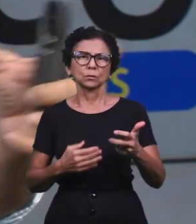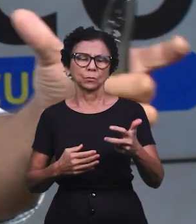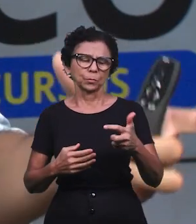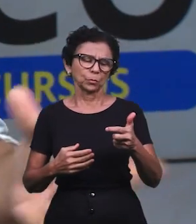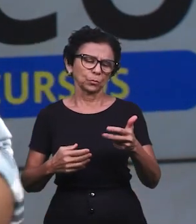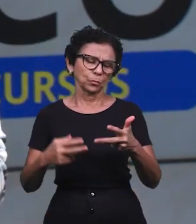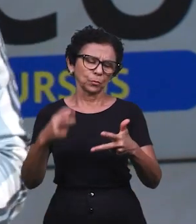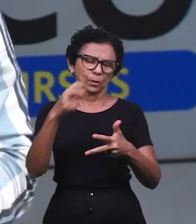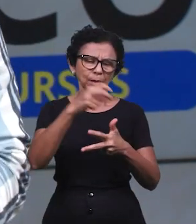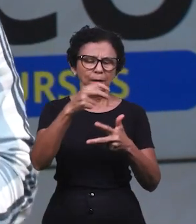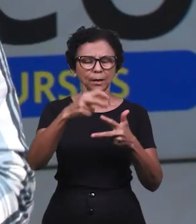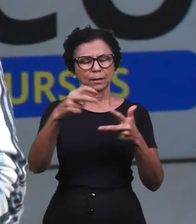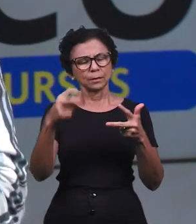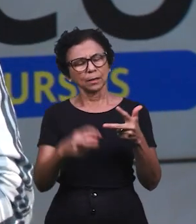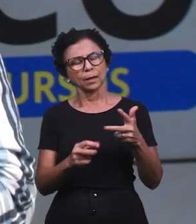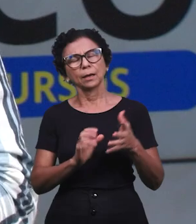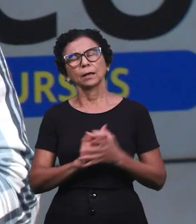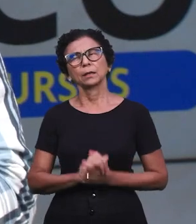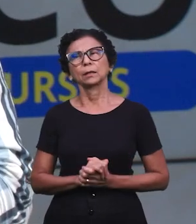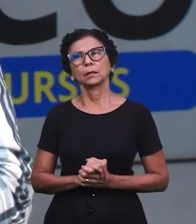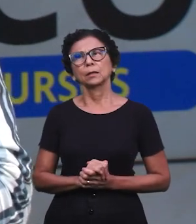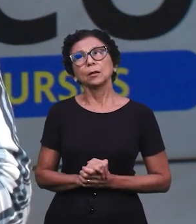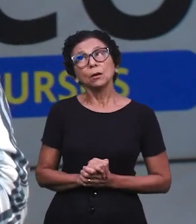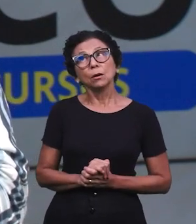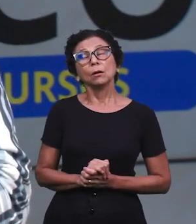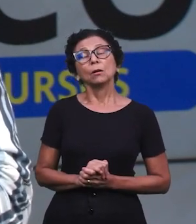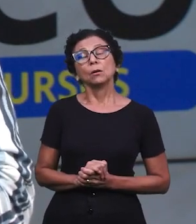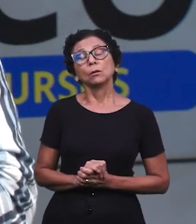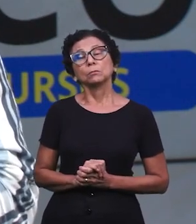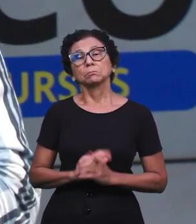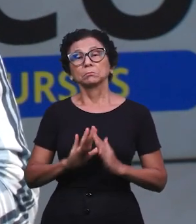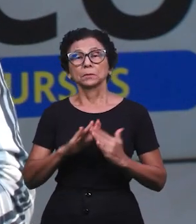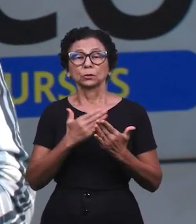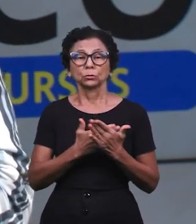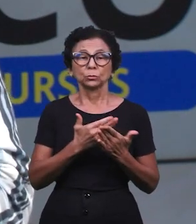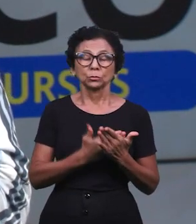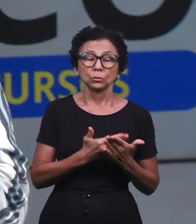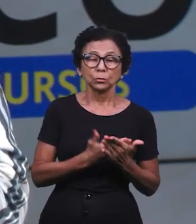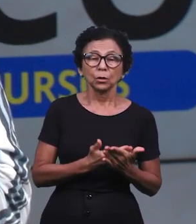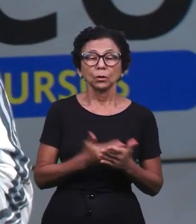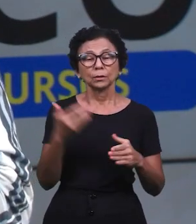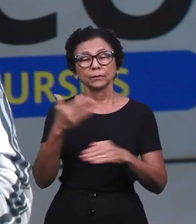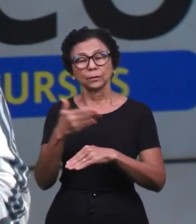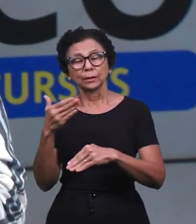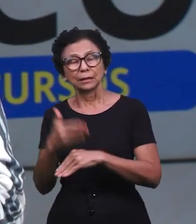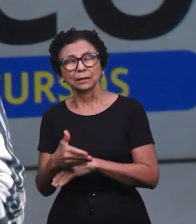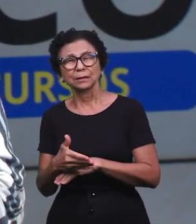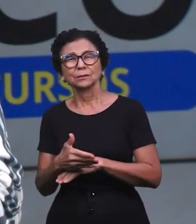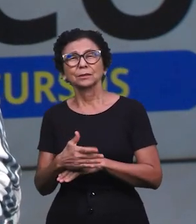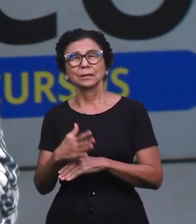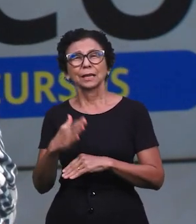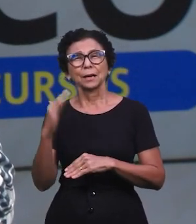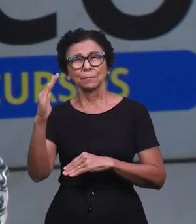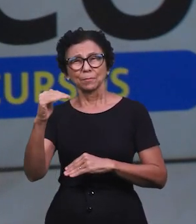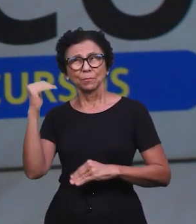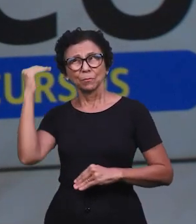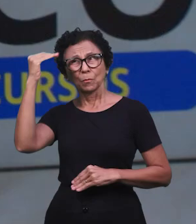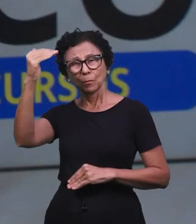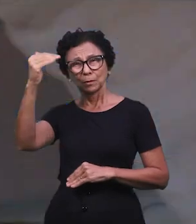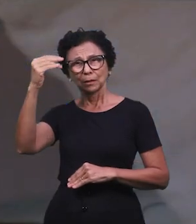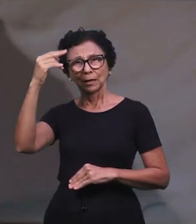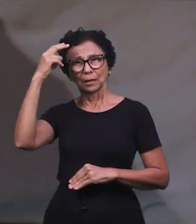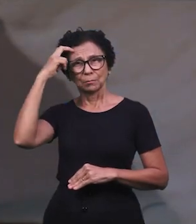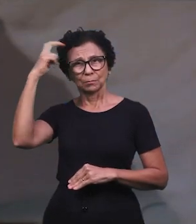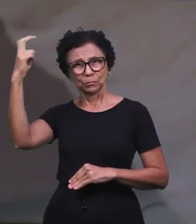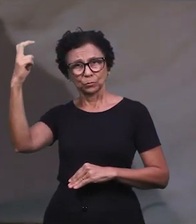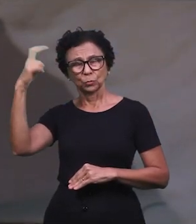e quer melhorar o seu desempenho nos estudos, o que a gente vai apresentar aqui com certeza vai ser muito relevante, tá bom? Então